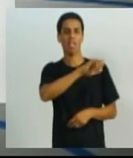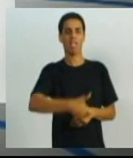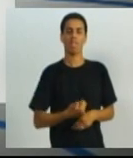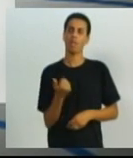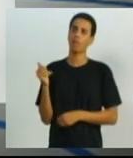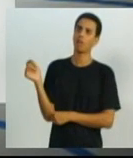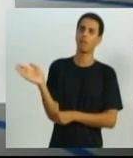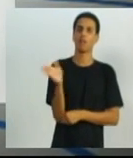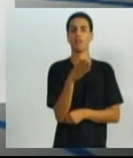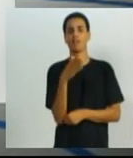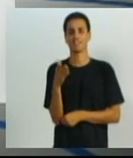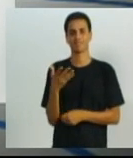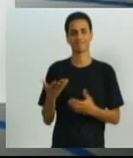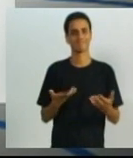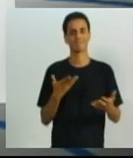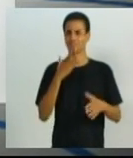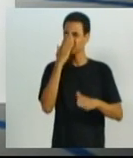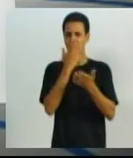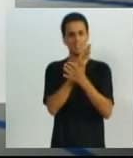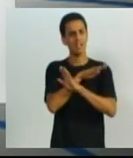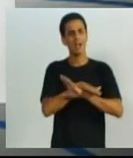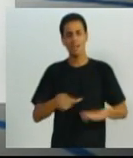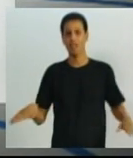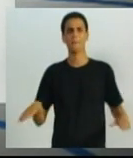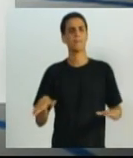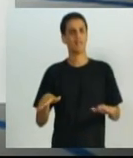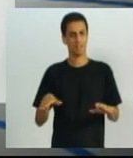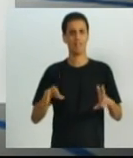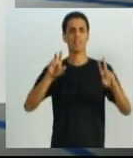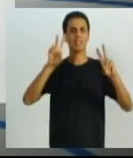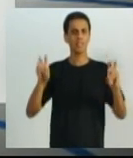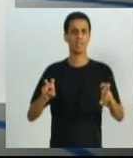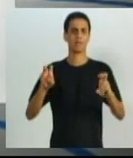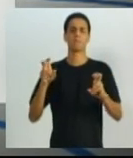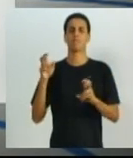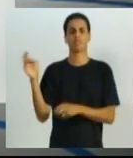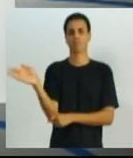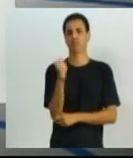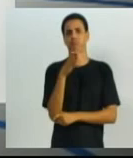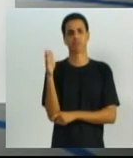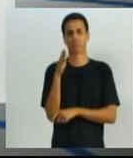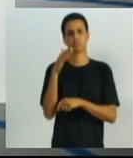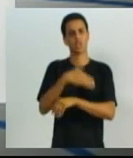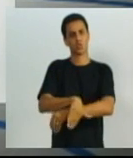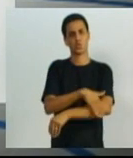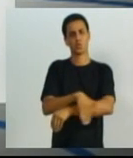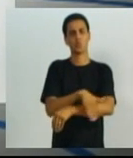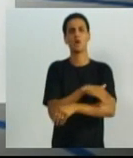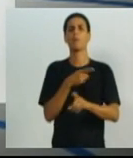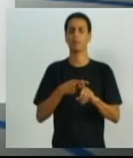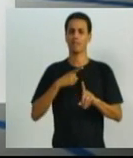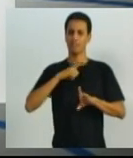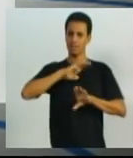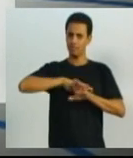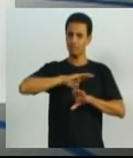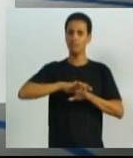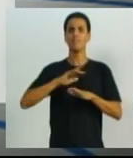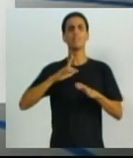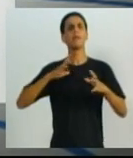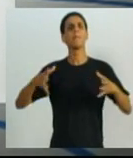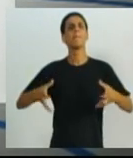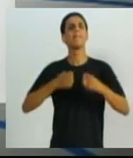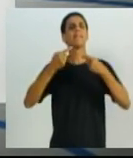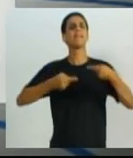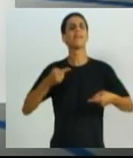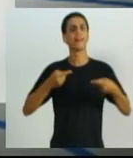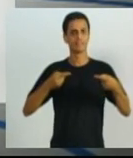com esses bandeiraços nas ruas, porque tem algumas coisas de bastidores, inclusive a briga de